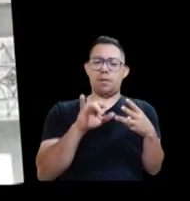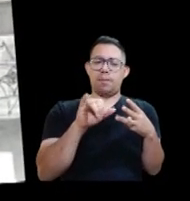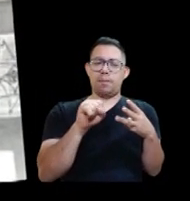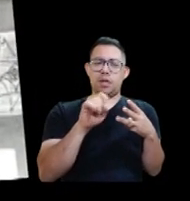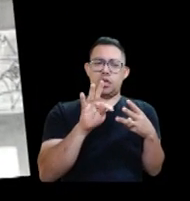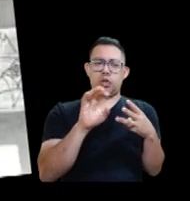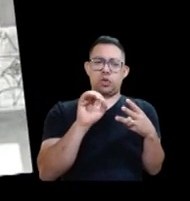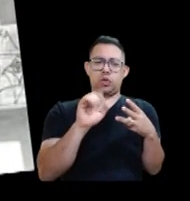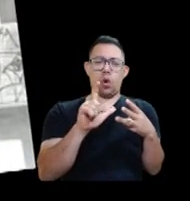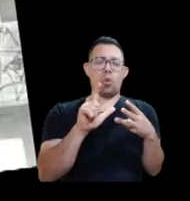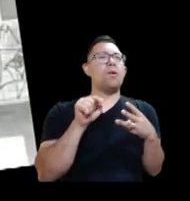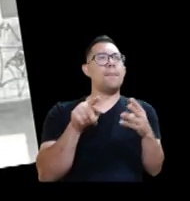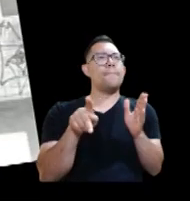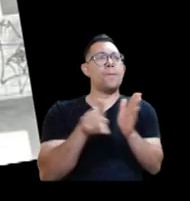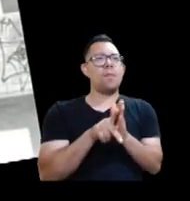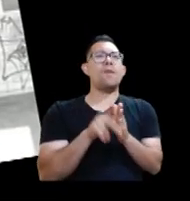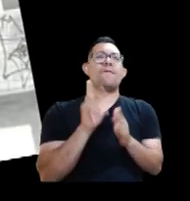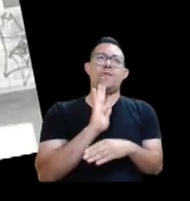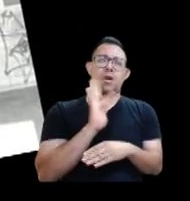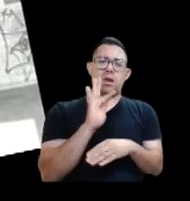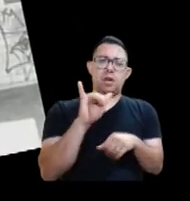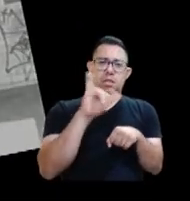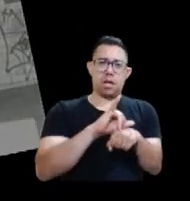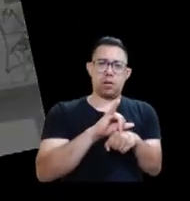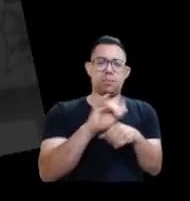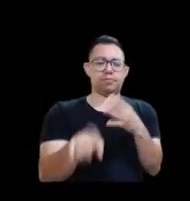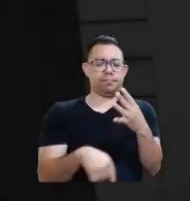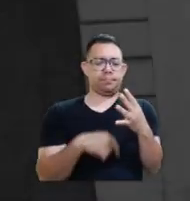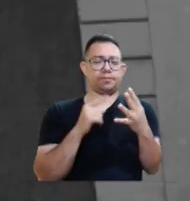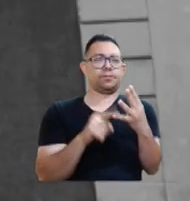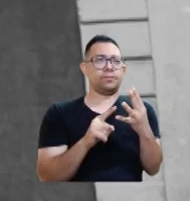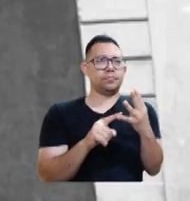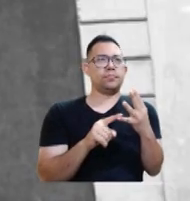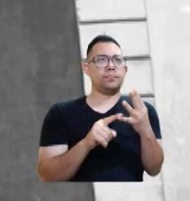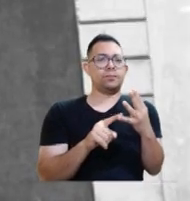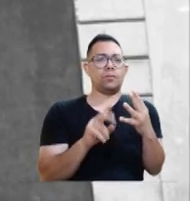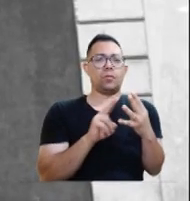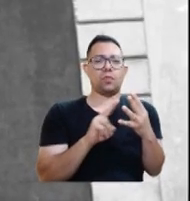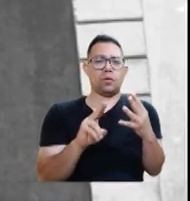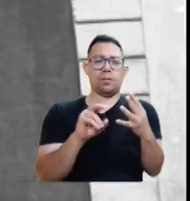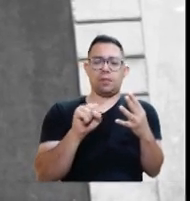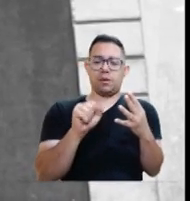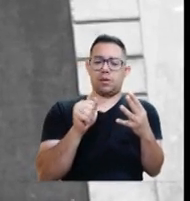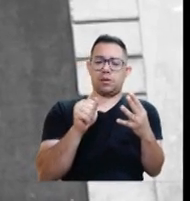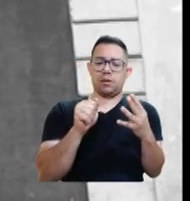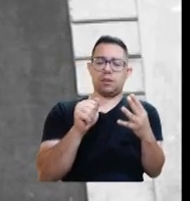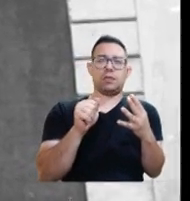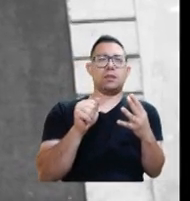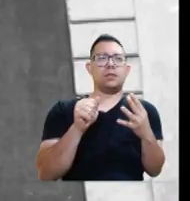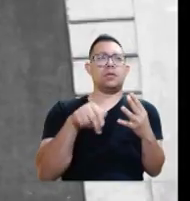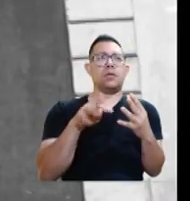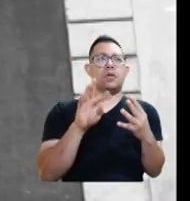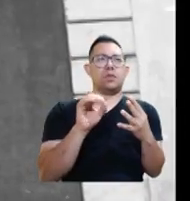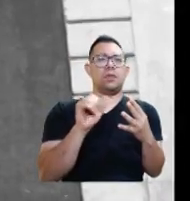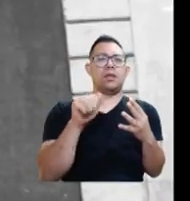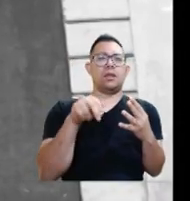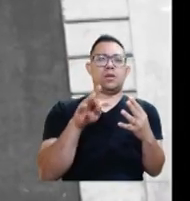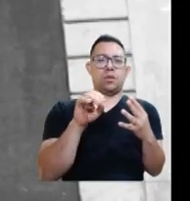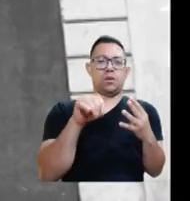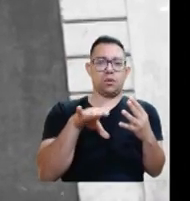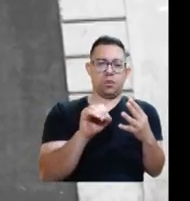também ficava na região central da cidade. E por último, o Cine Santo Antônio, que de santo